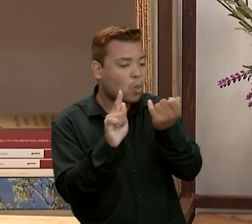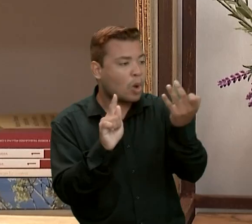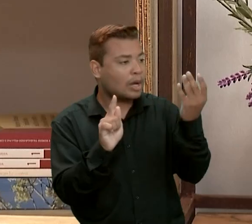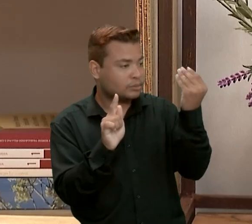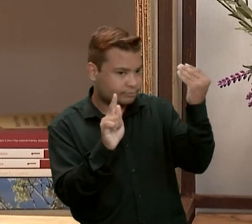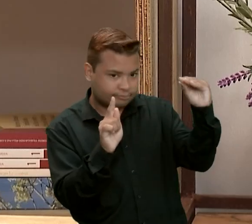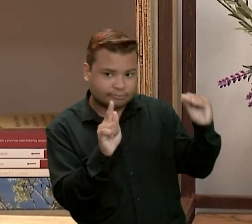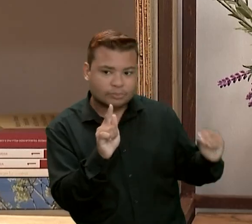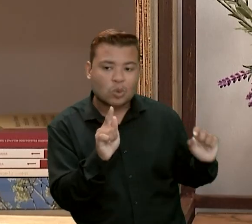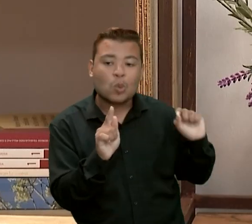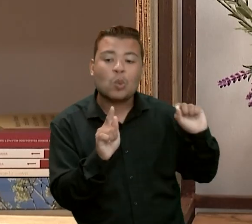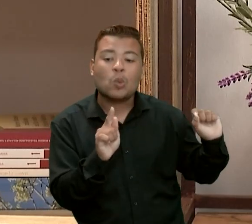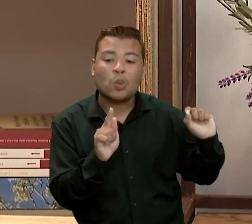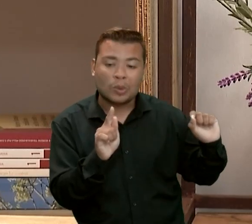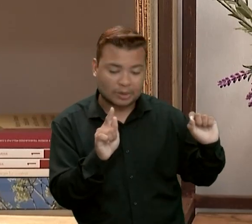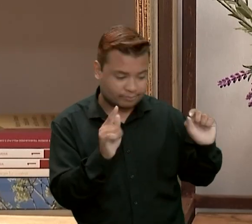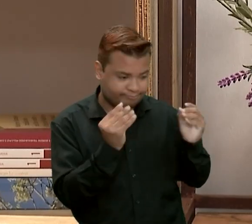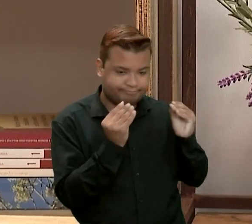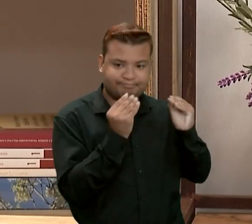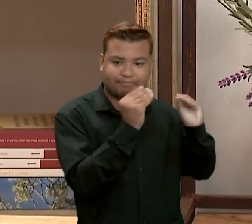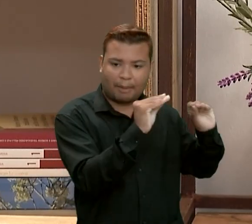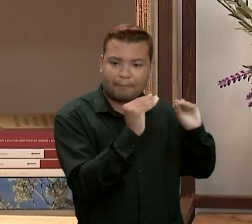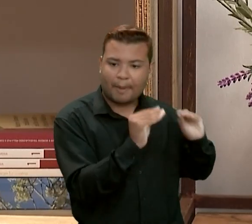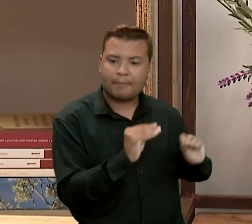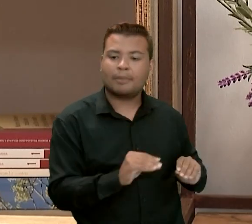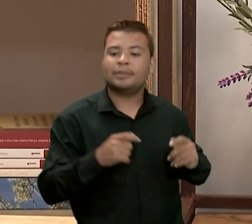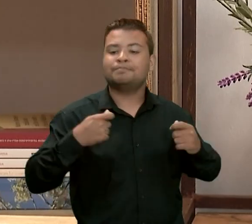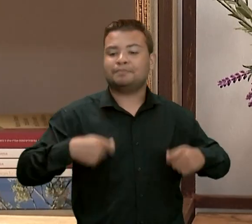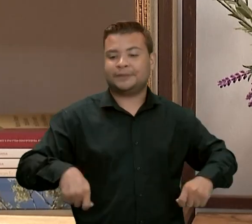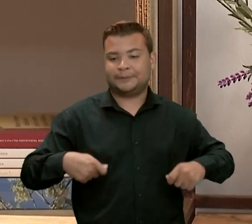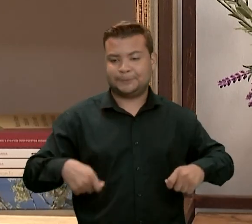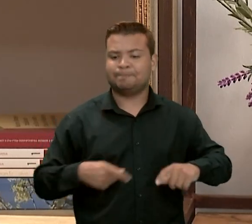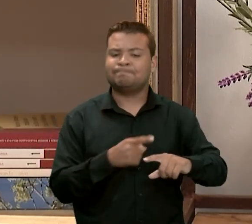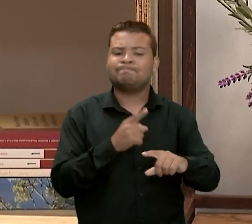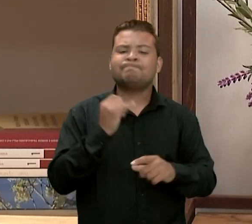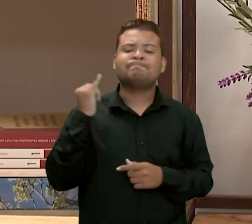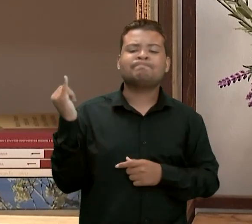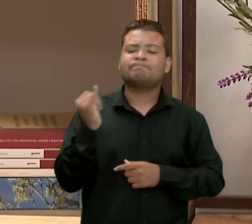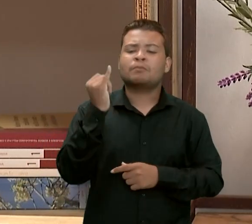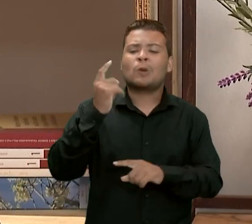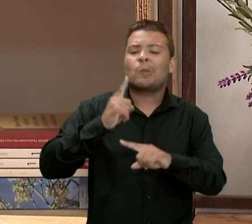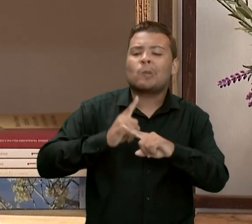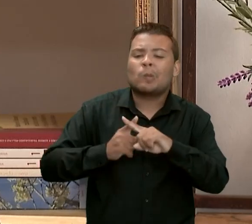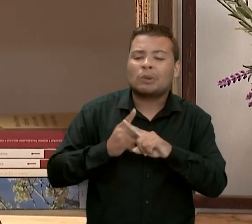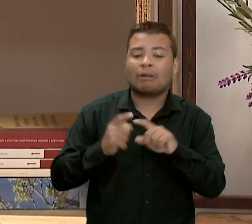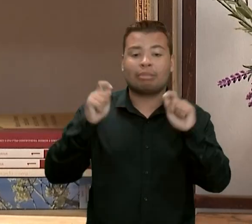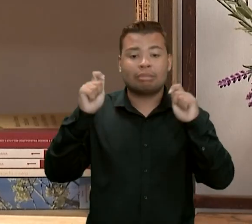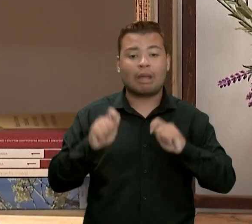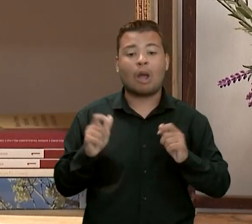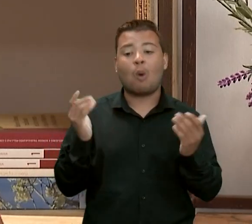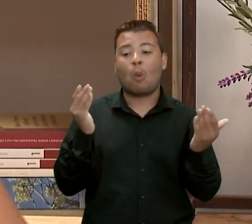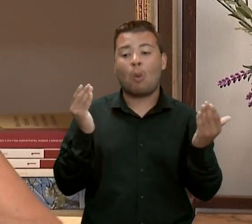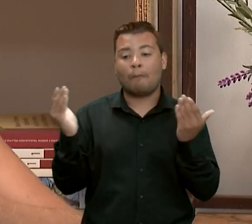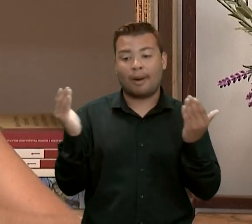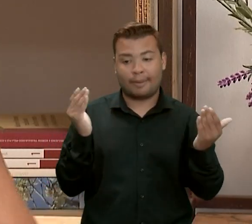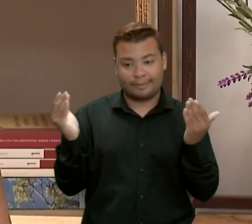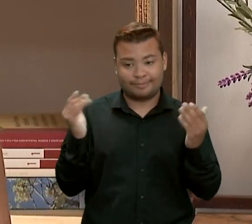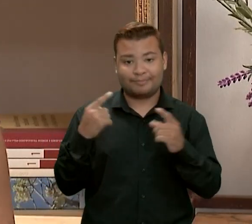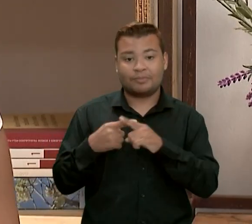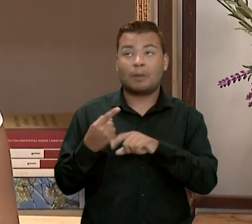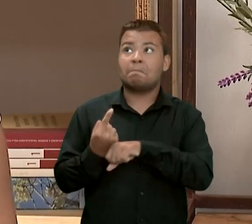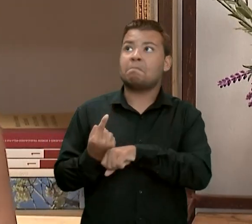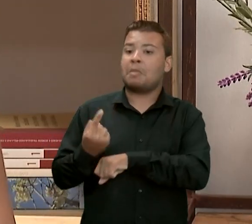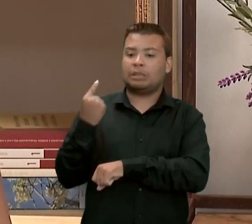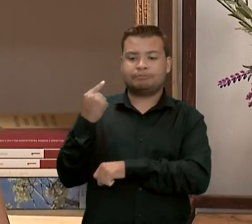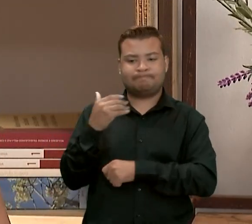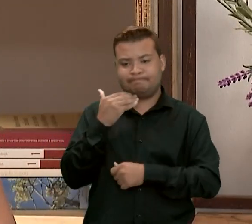os nutrientes em 100 gramas de alimento. Isso é importante porque a gente consegue comparar. Então, antigamente ficava difícil. Às vezes eu